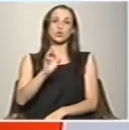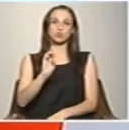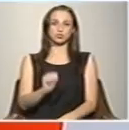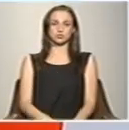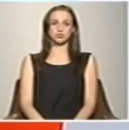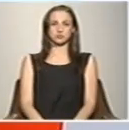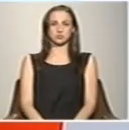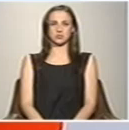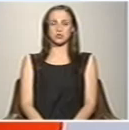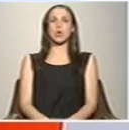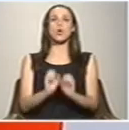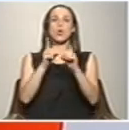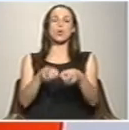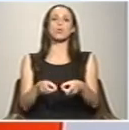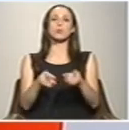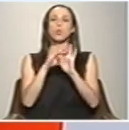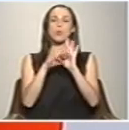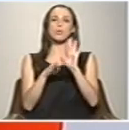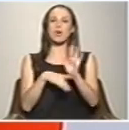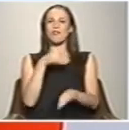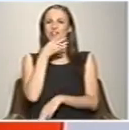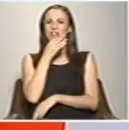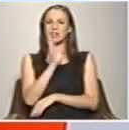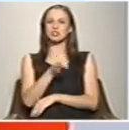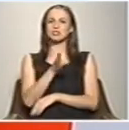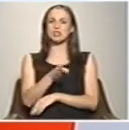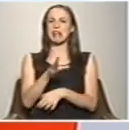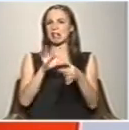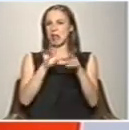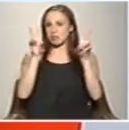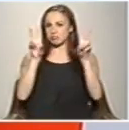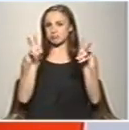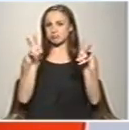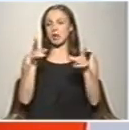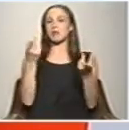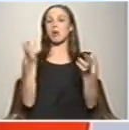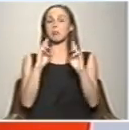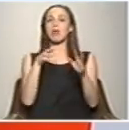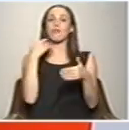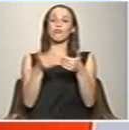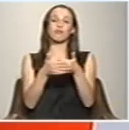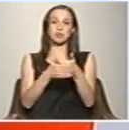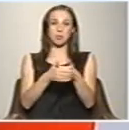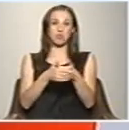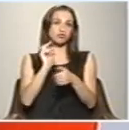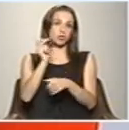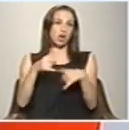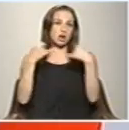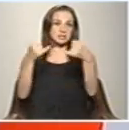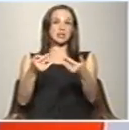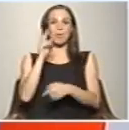Eu já dei aqui no arranque do programa alguns dados sobre aquilo que se perspectiva em termos de envelhecimento nos próximos anos, mas vamos ver na